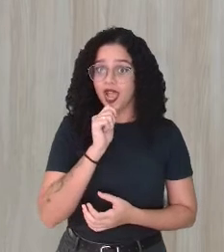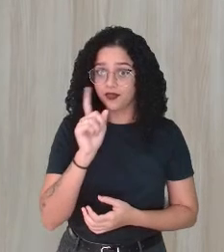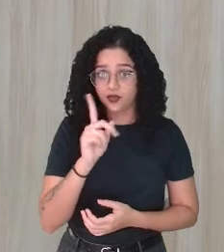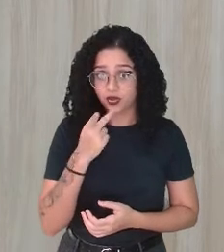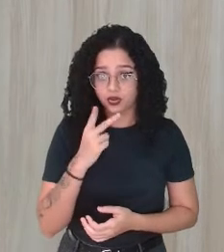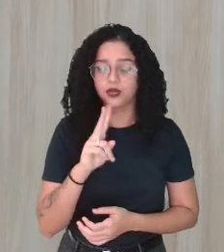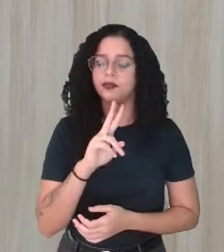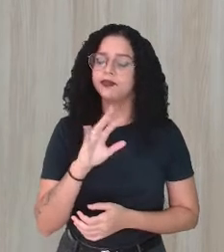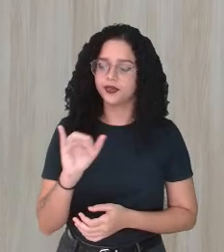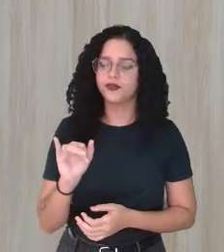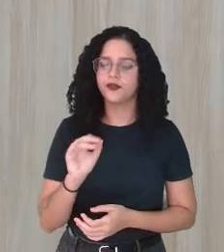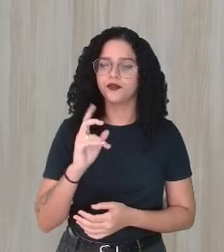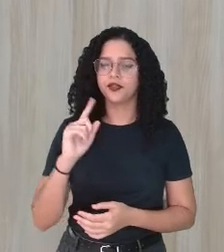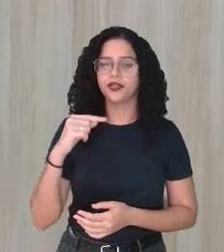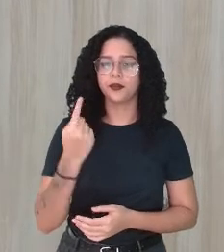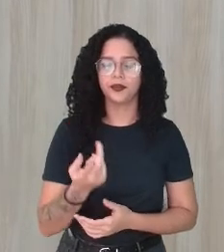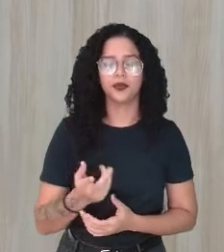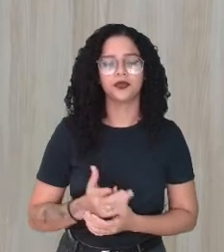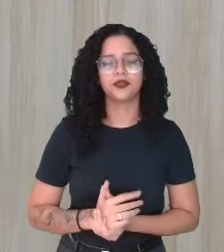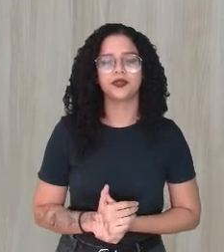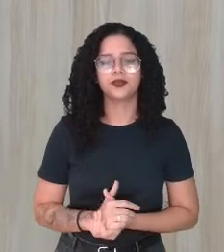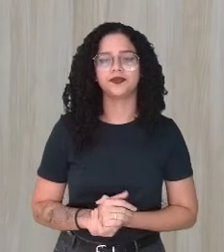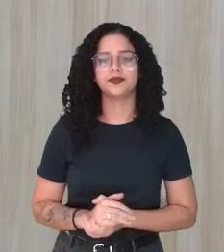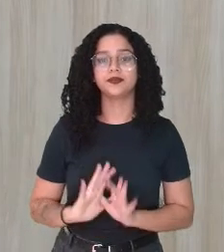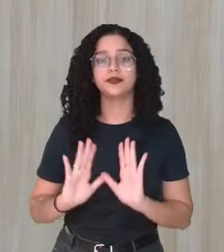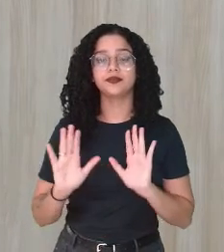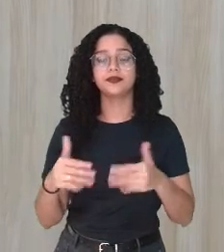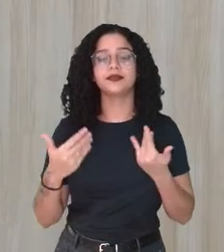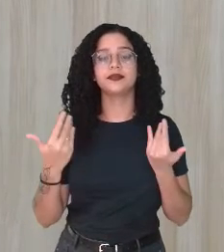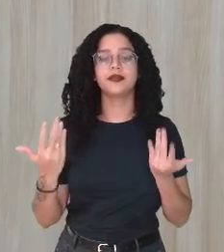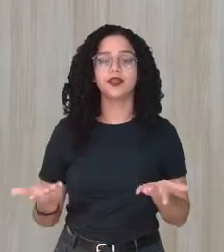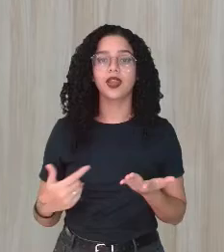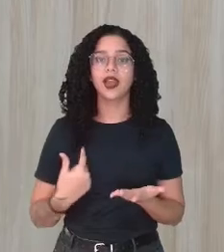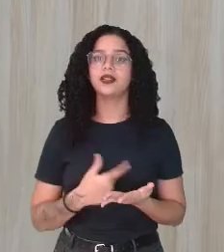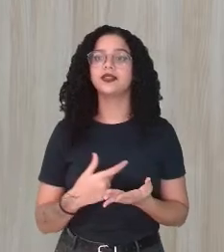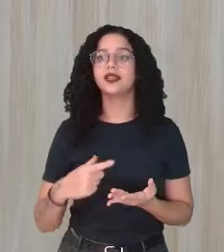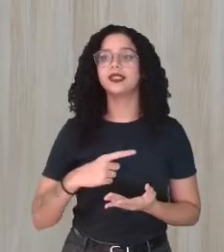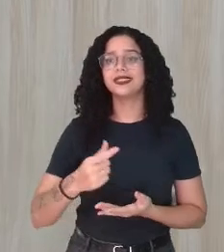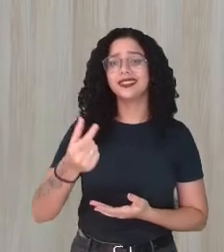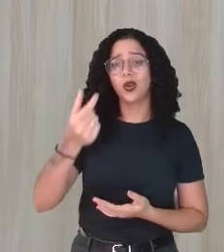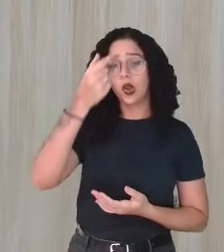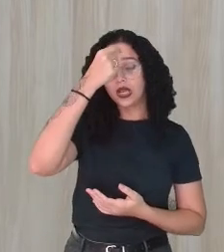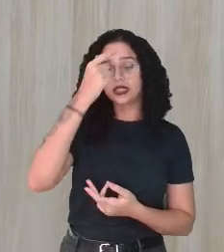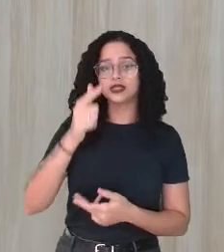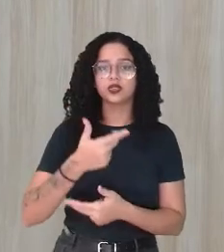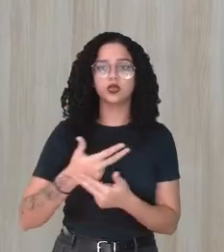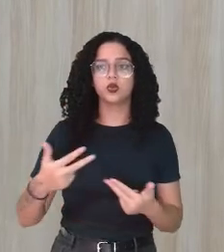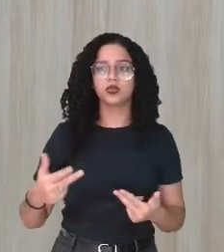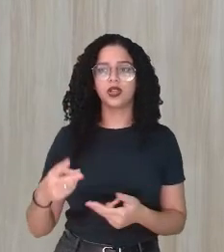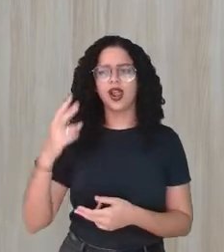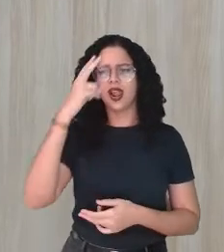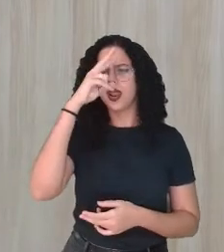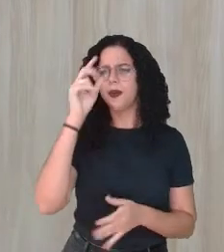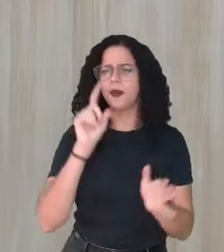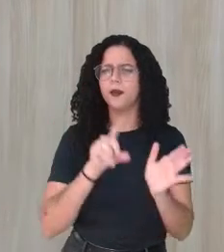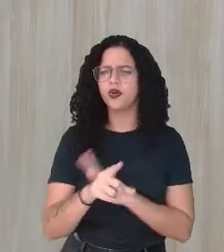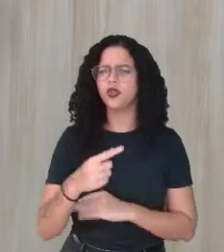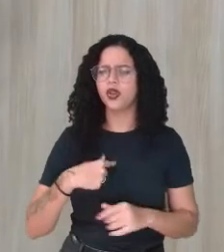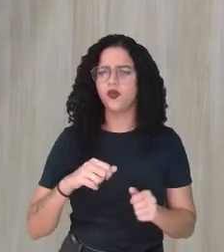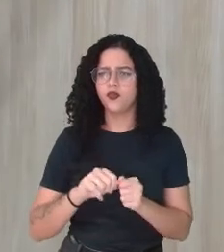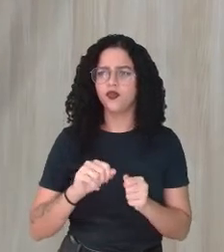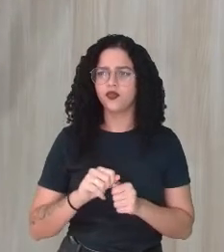com certeza vai falar durante o ano letivo, né? Então, a gente tem que ter consciência dessas coisas. Então, lembra da perguntinha que eu fiz,